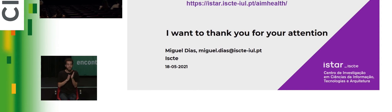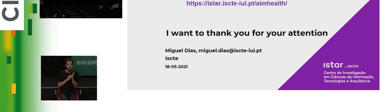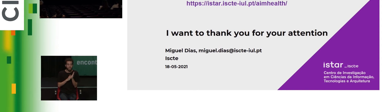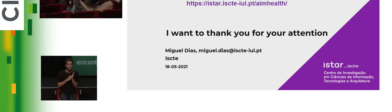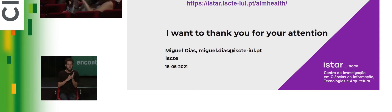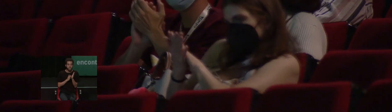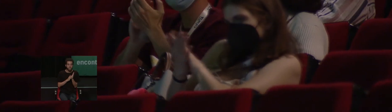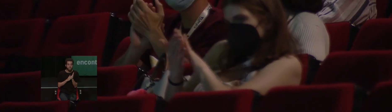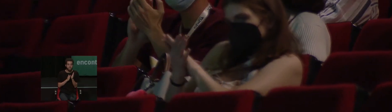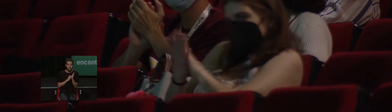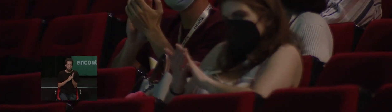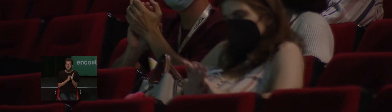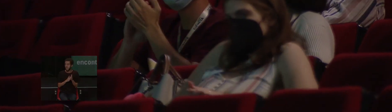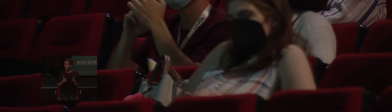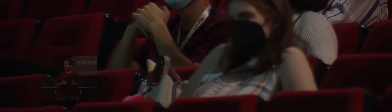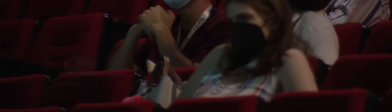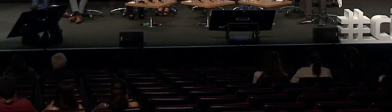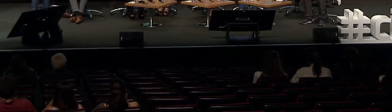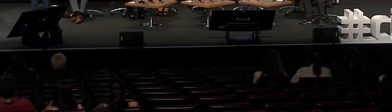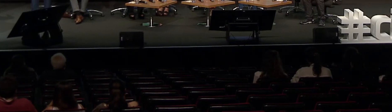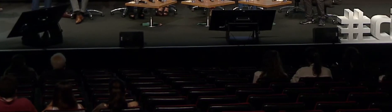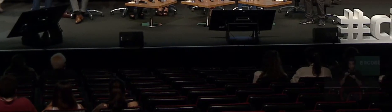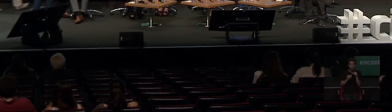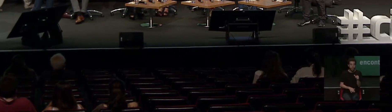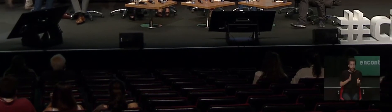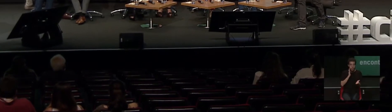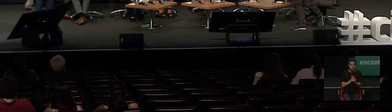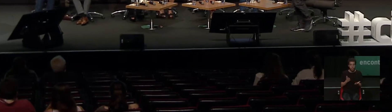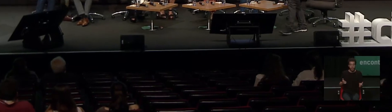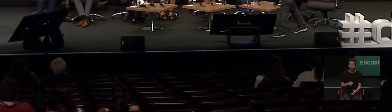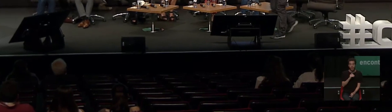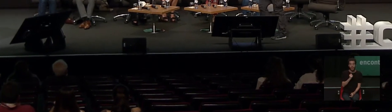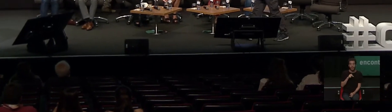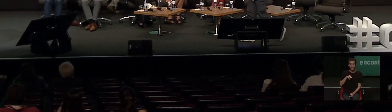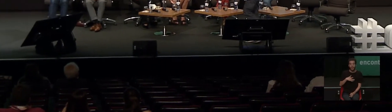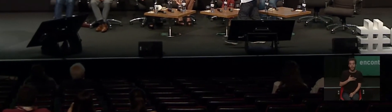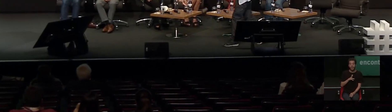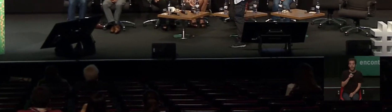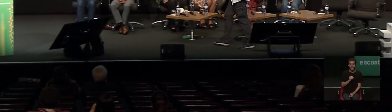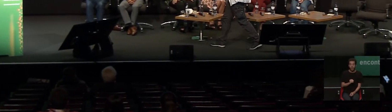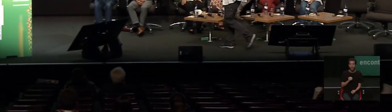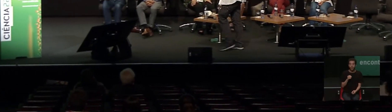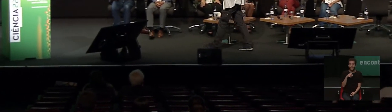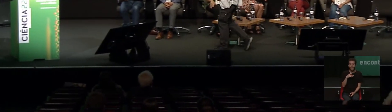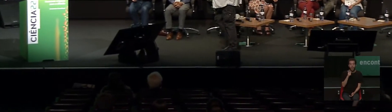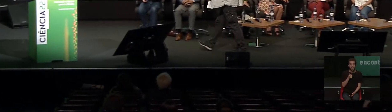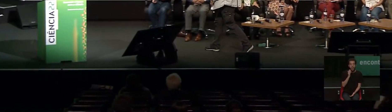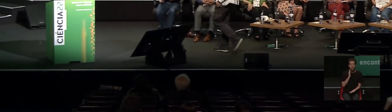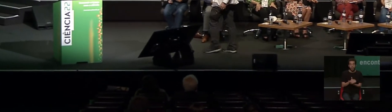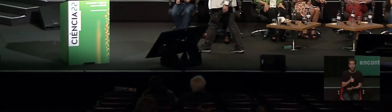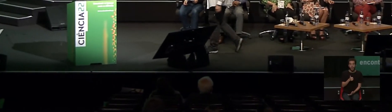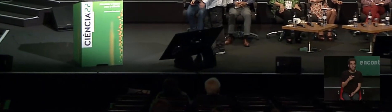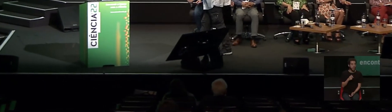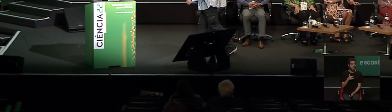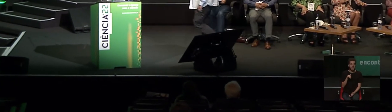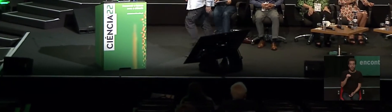Obrigada, Miguel. Vamos passar então à última comunicação. Alessandro Fantoni e Arnaldo Batista, do Centro de Tecnologias e